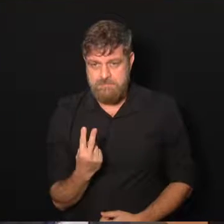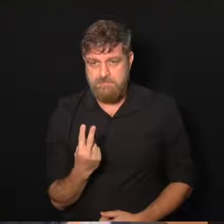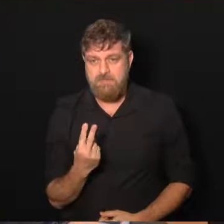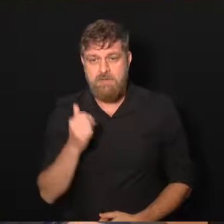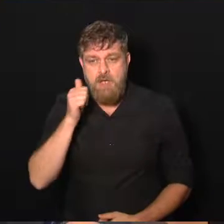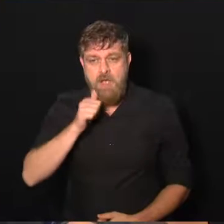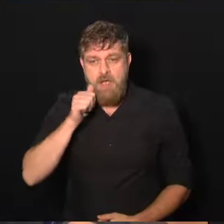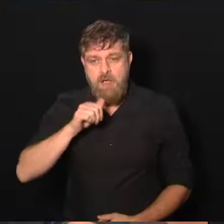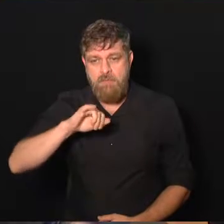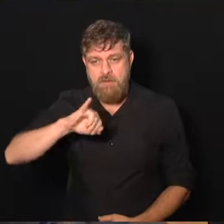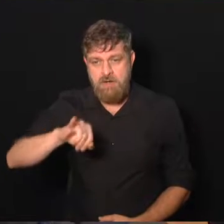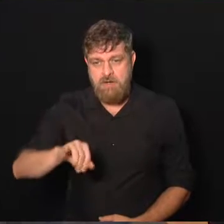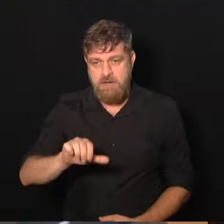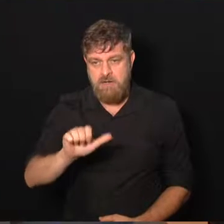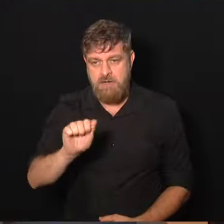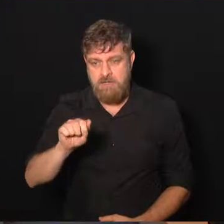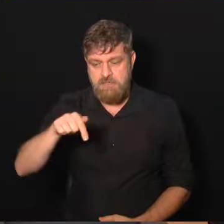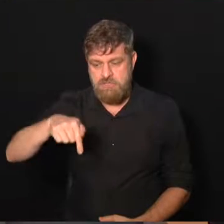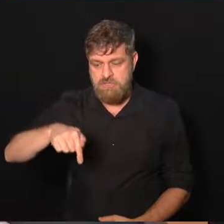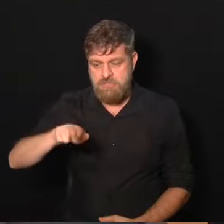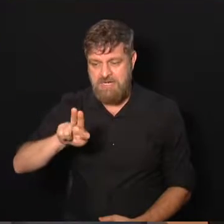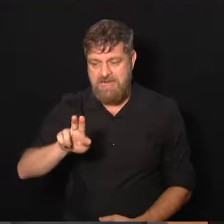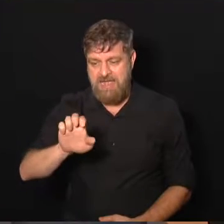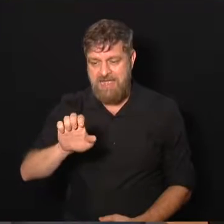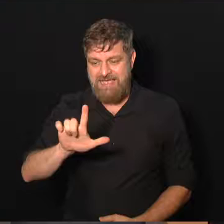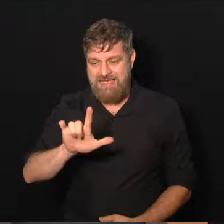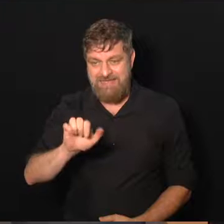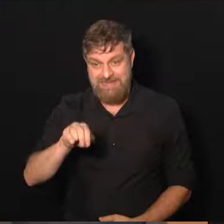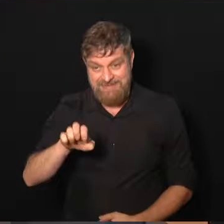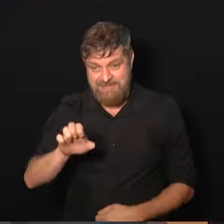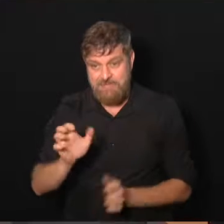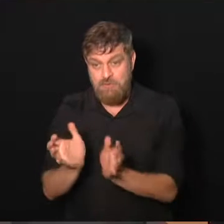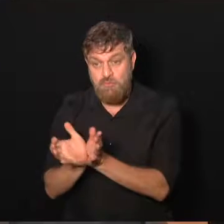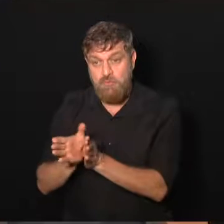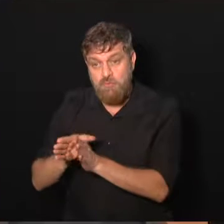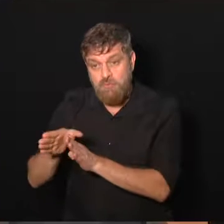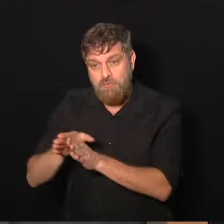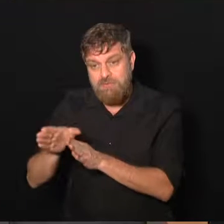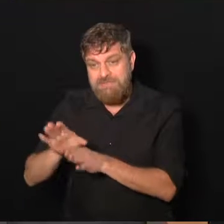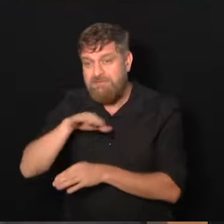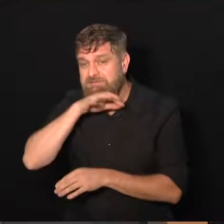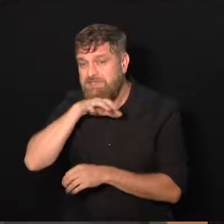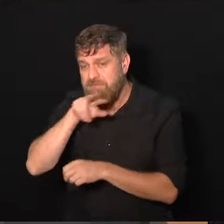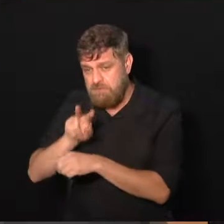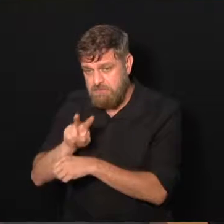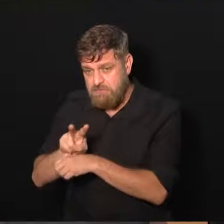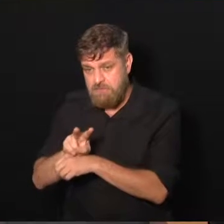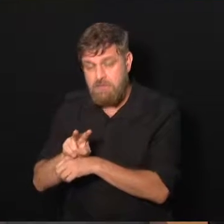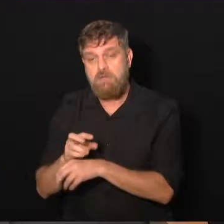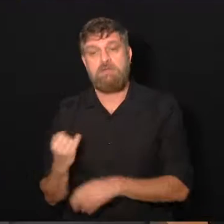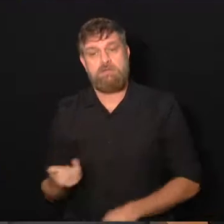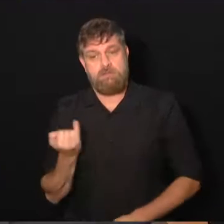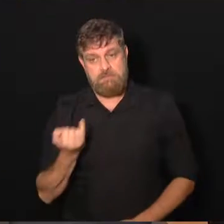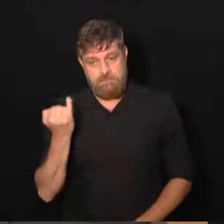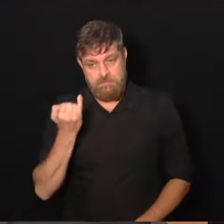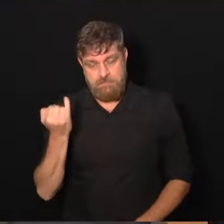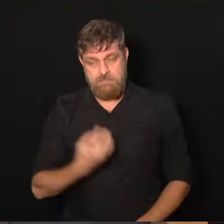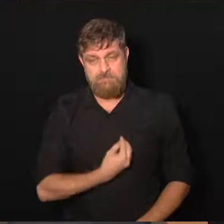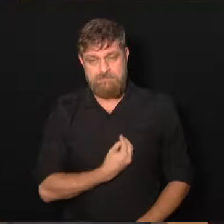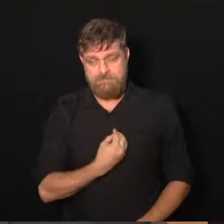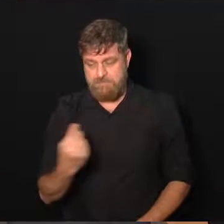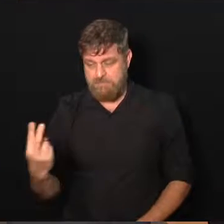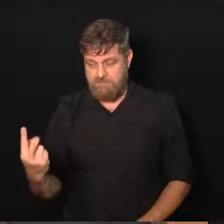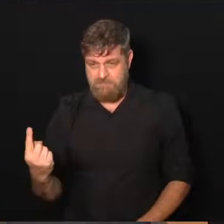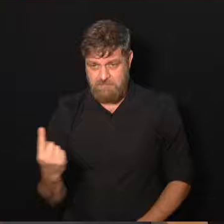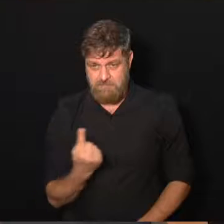Jaqueline Martins, que é conselheira municipal também deste conselho local. E é muito importante a presença de vocês, onde